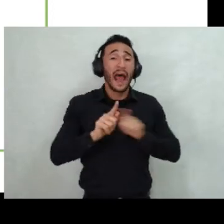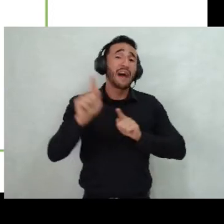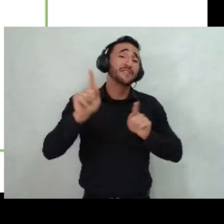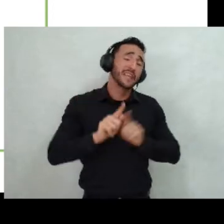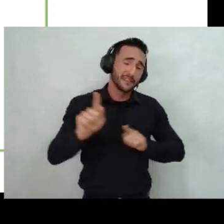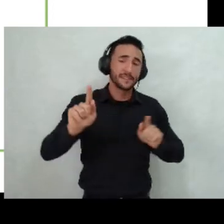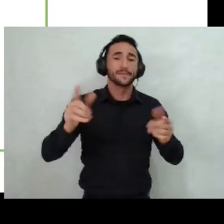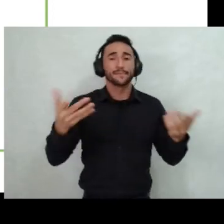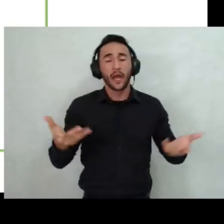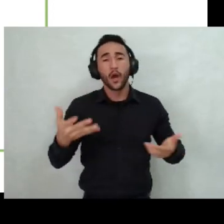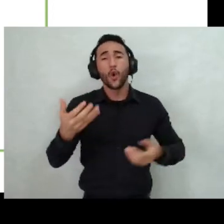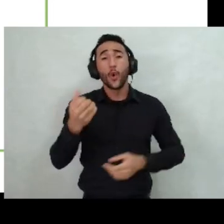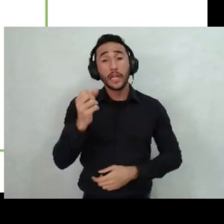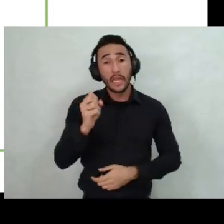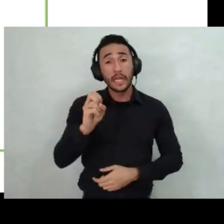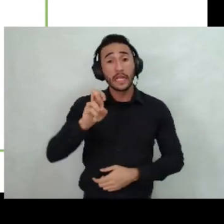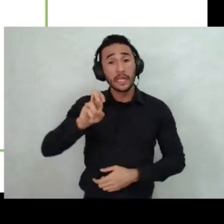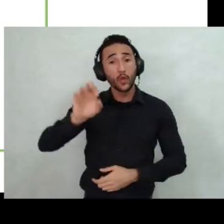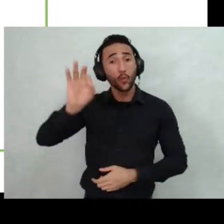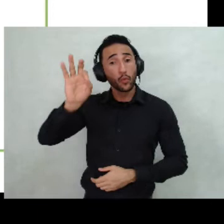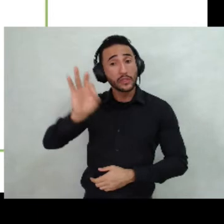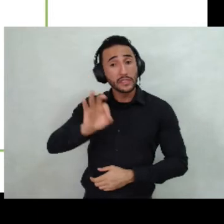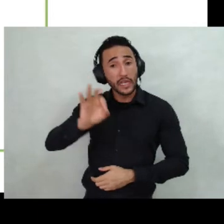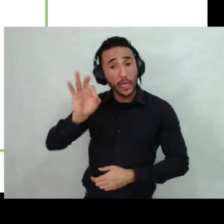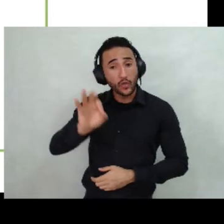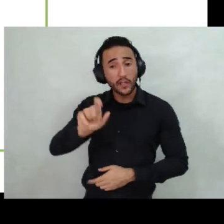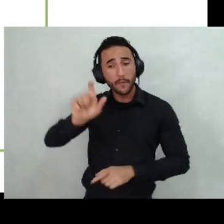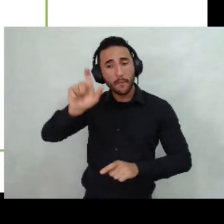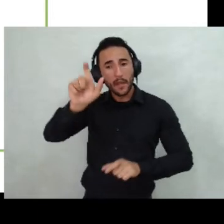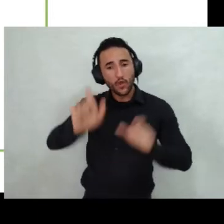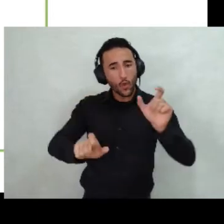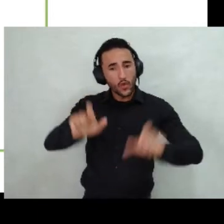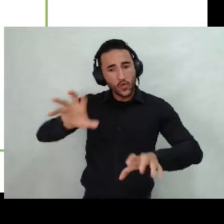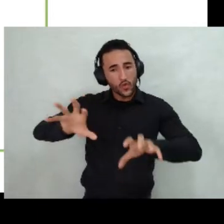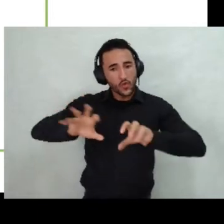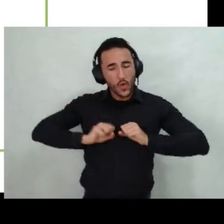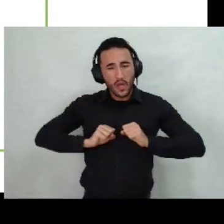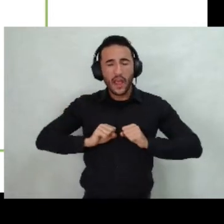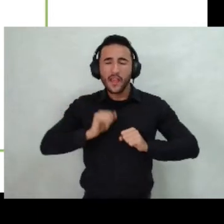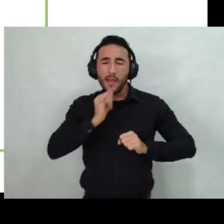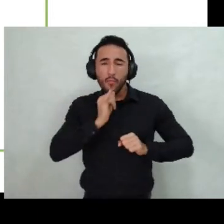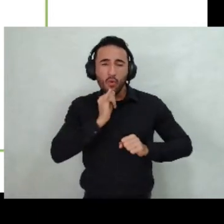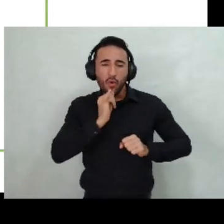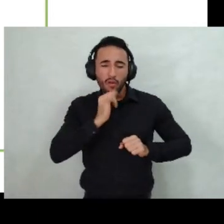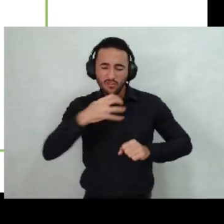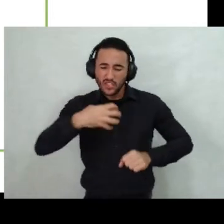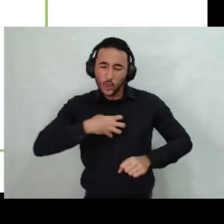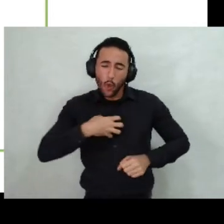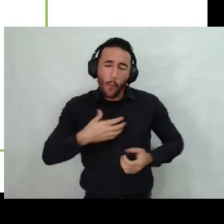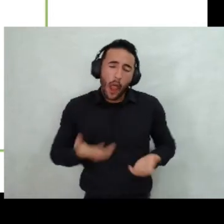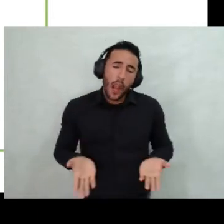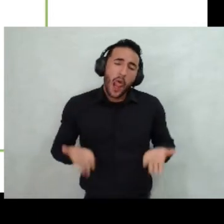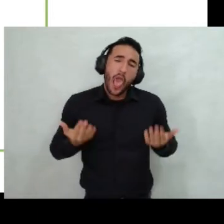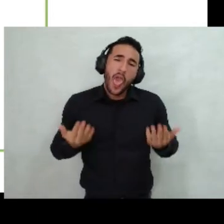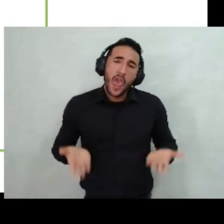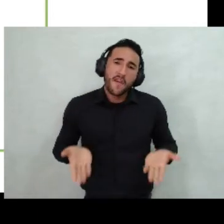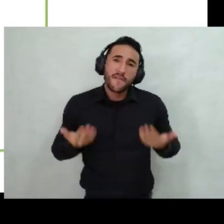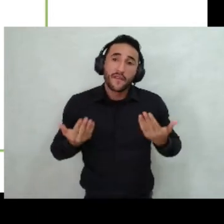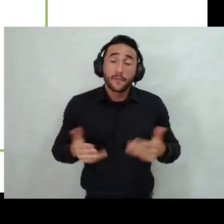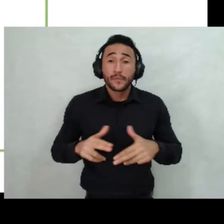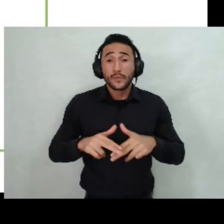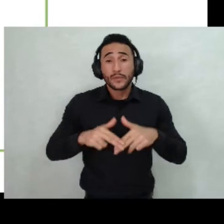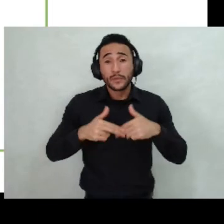85% dos casos leves, assintomáticos, né, acabam não obtendo